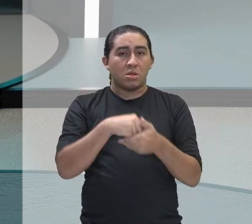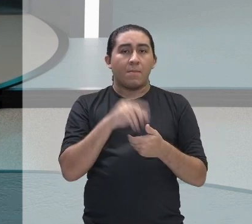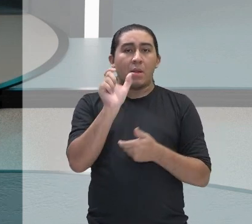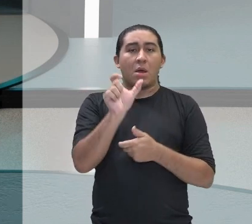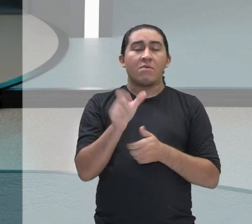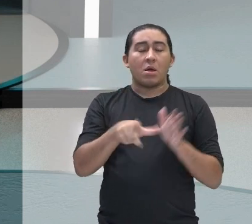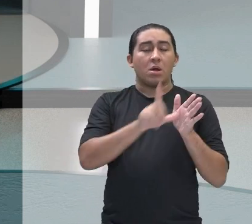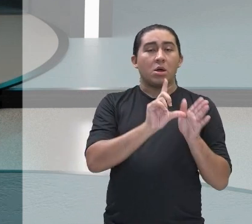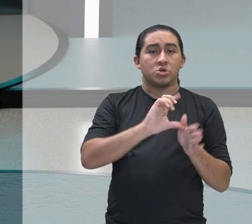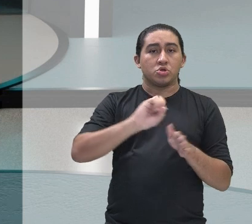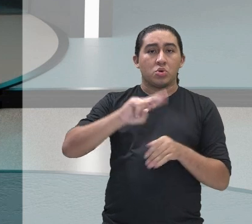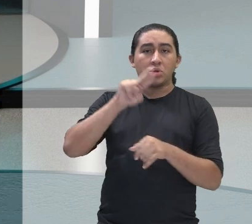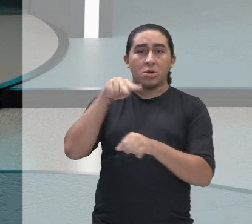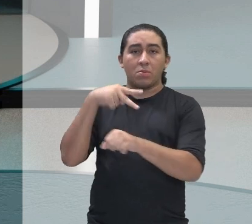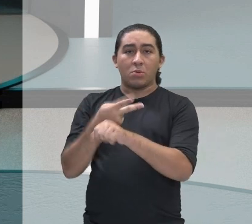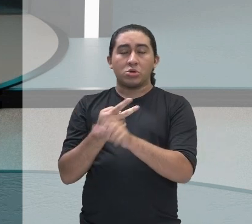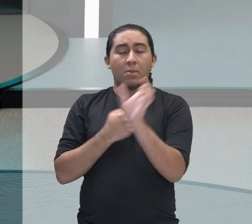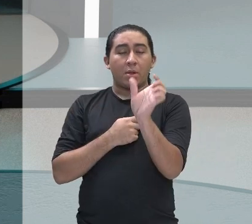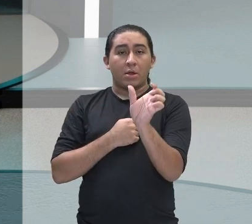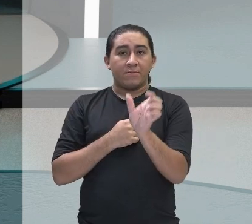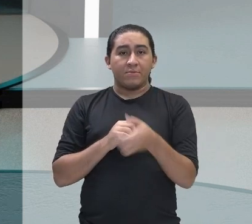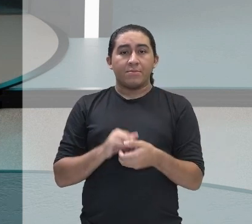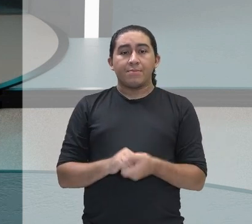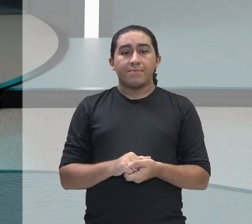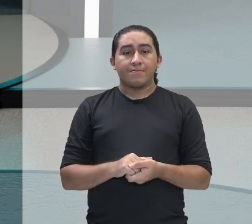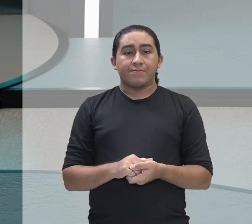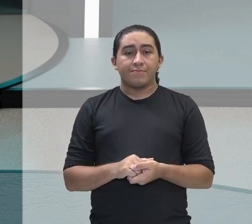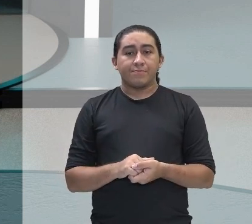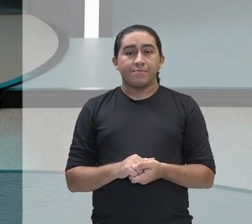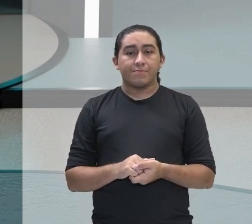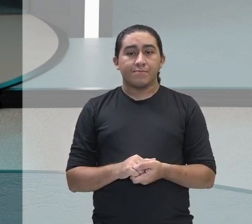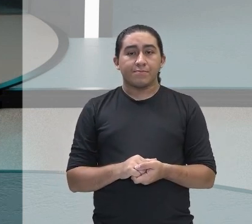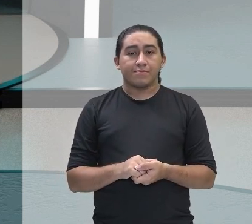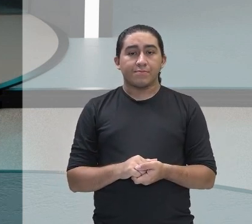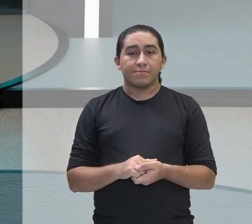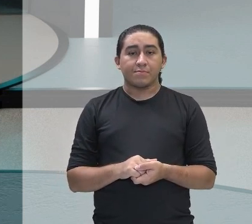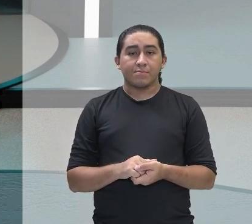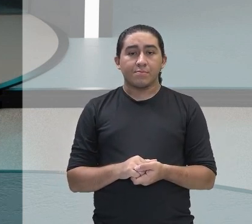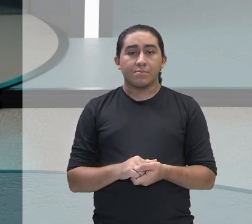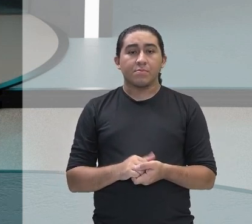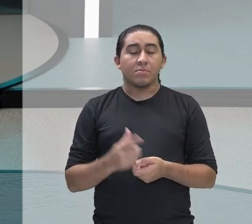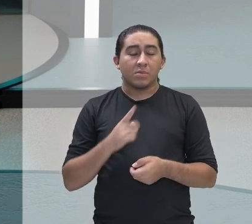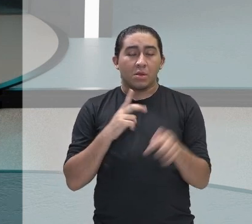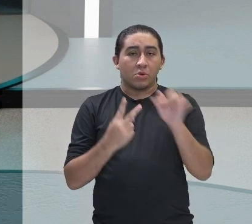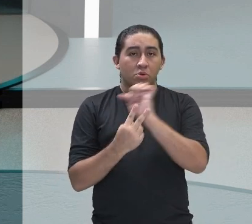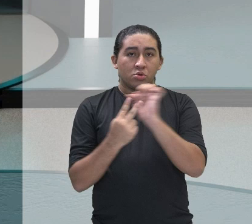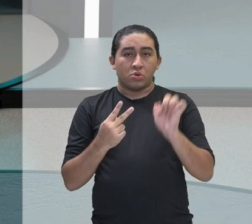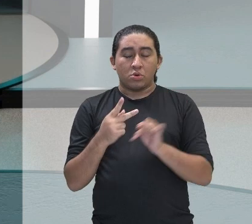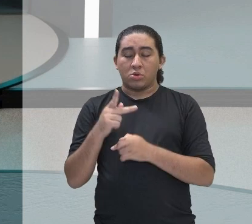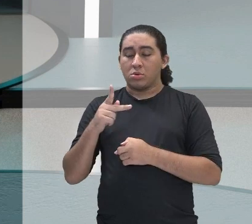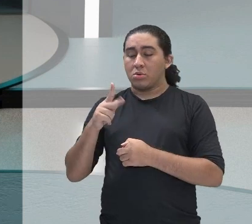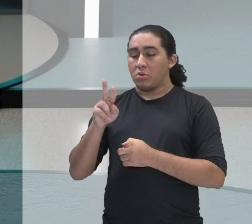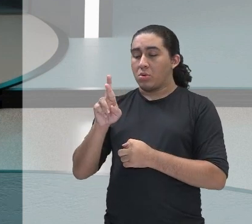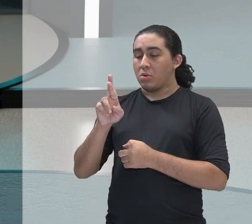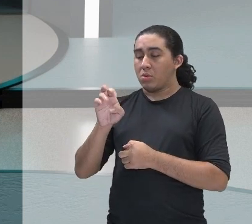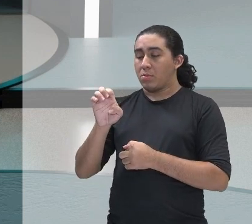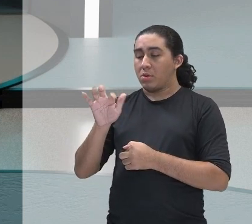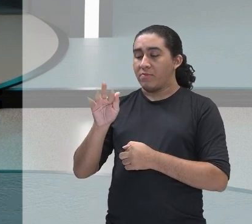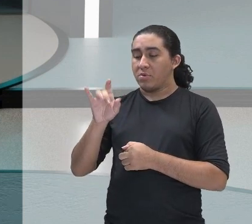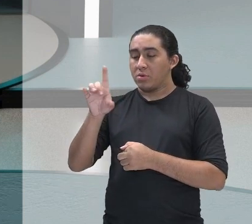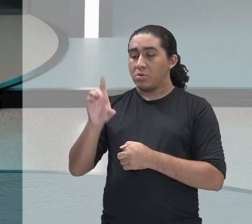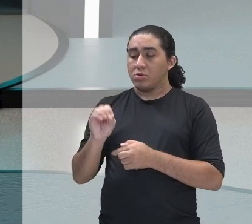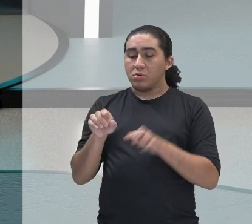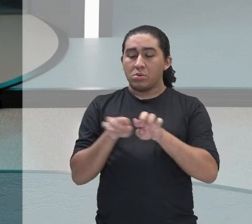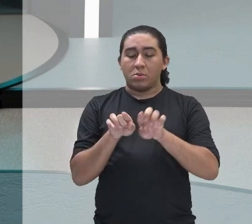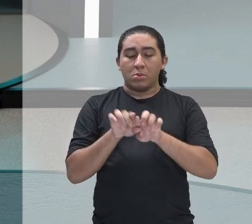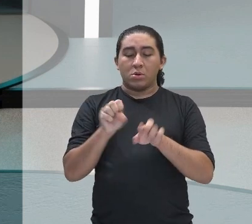do radical ou depois do radical. Então, são eles prefixos e sufixo, é a forma